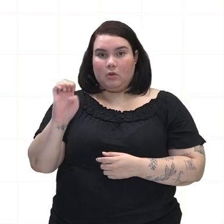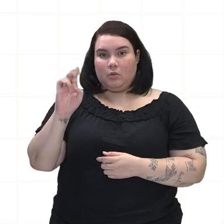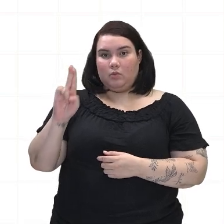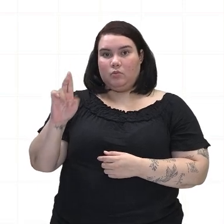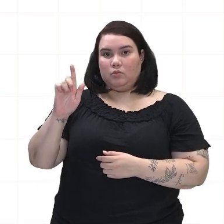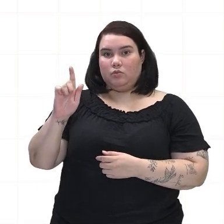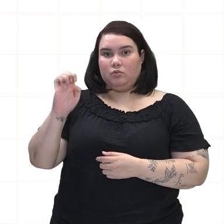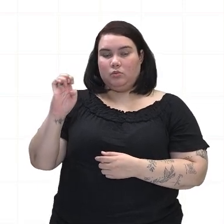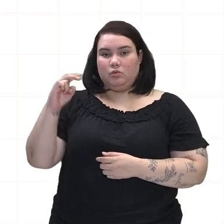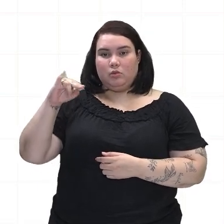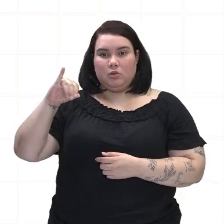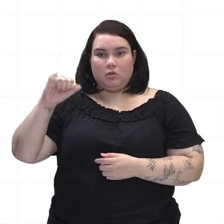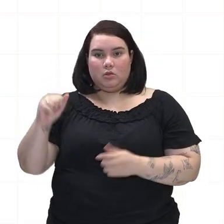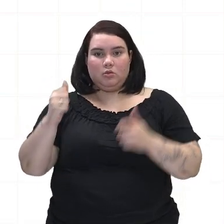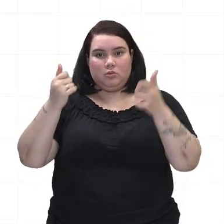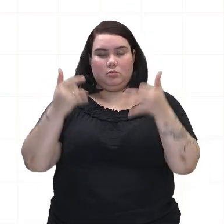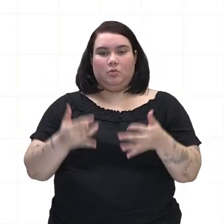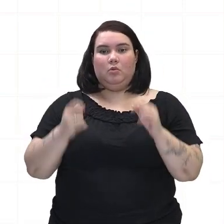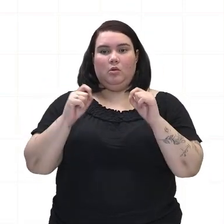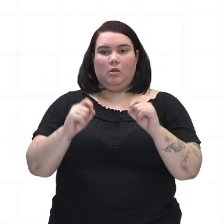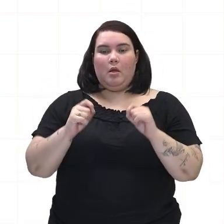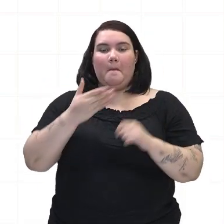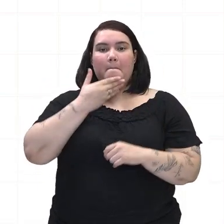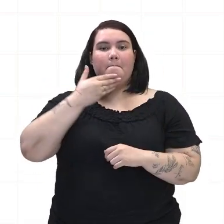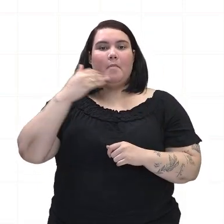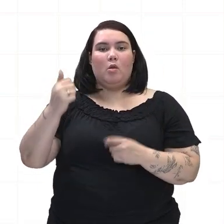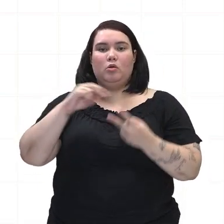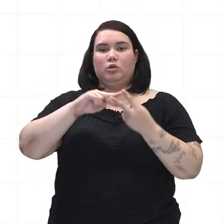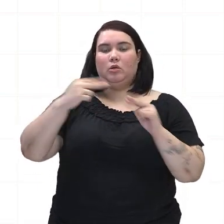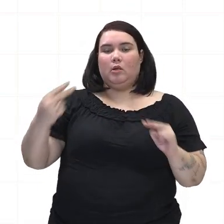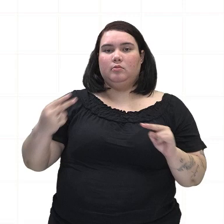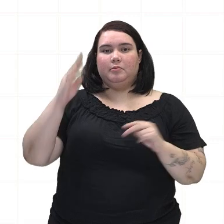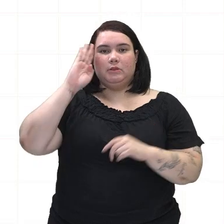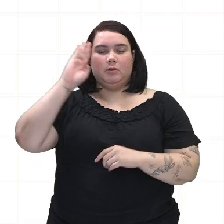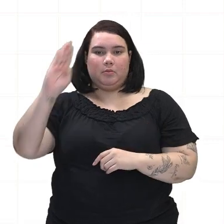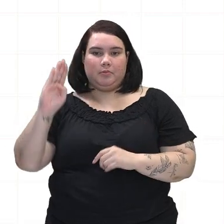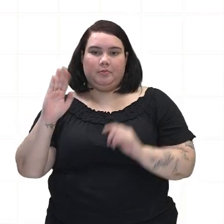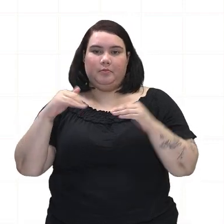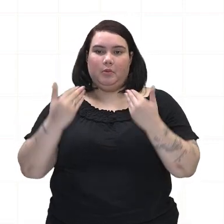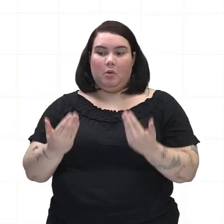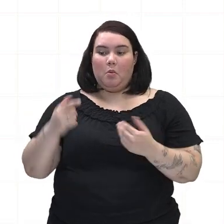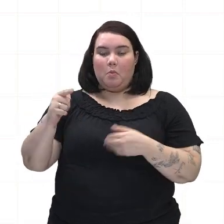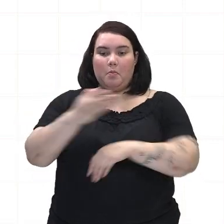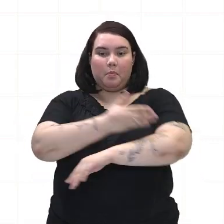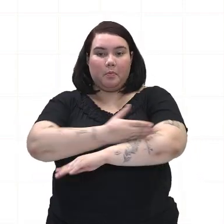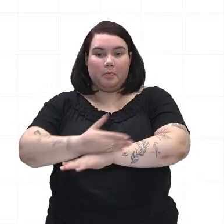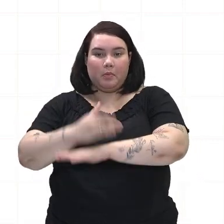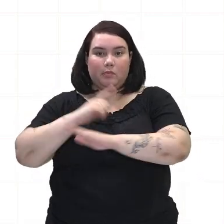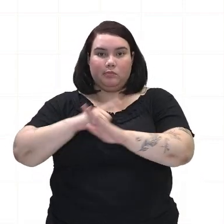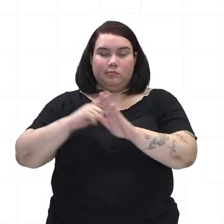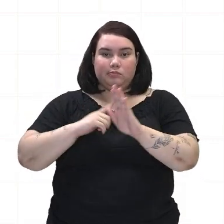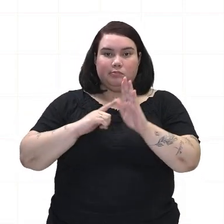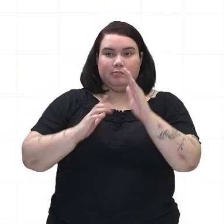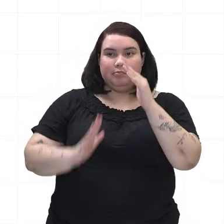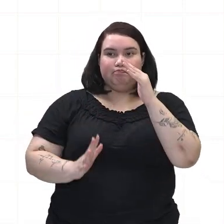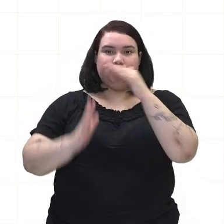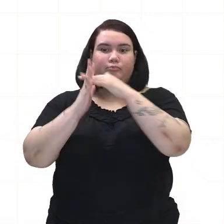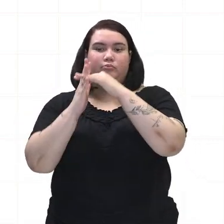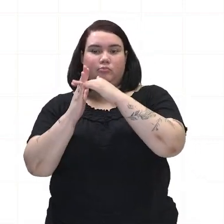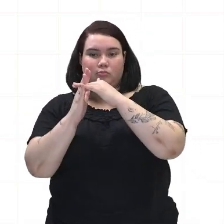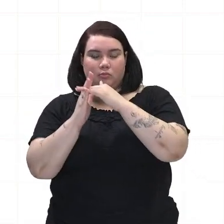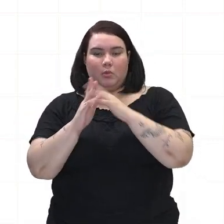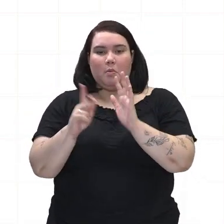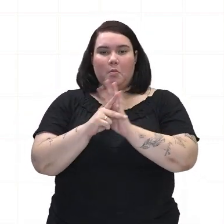Que a melhor genética prevaleceria. E o branco, estando no topo da pirâmide social de desenvolvimento,